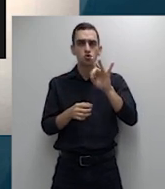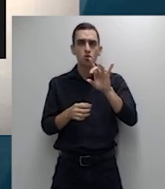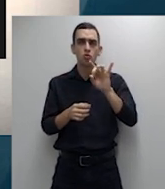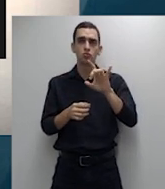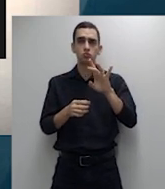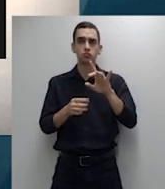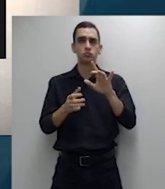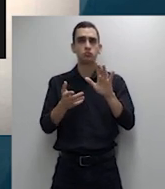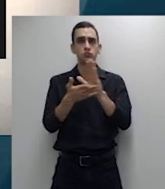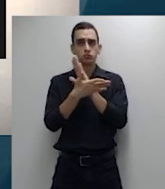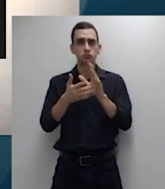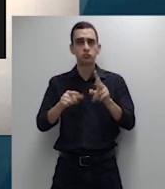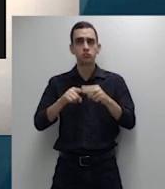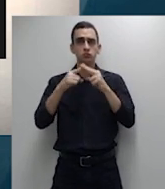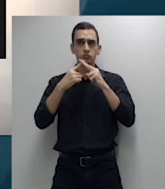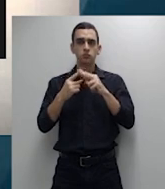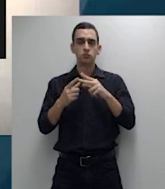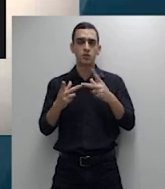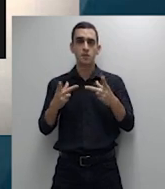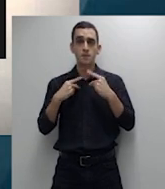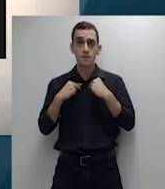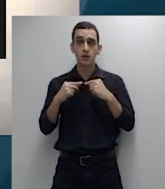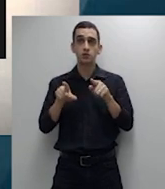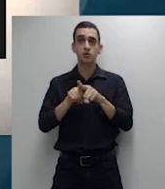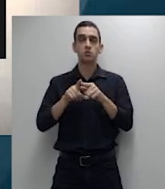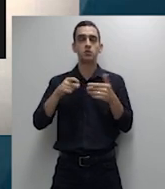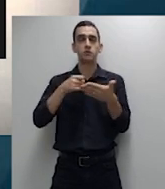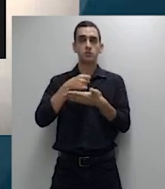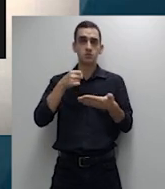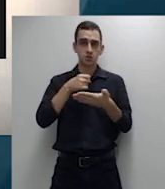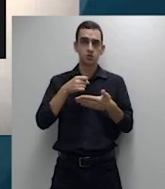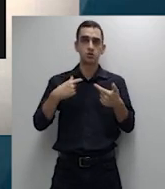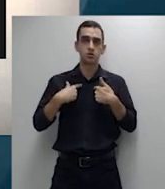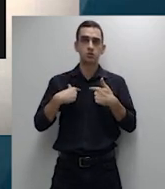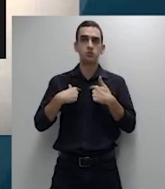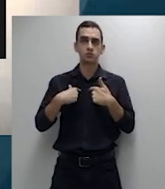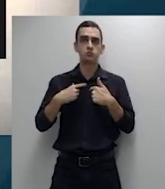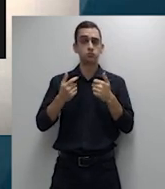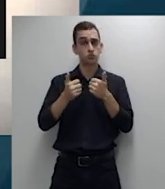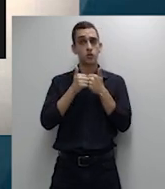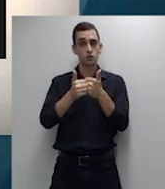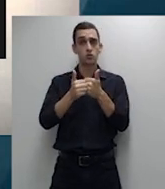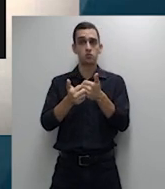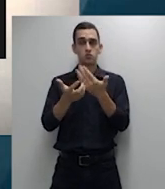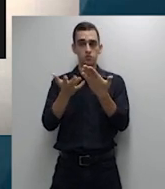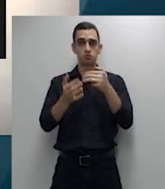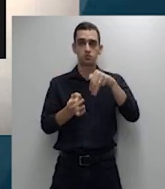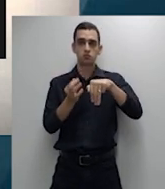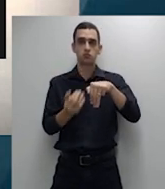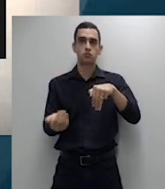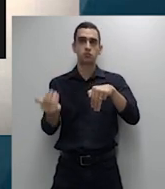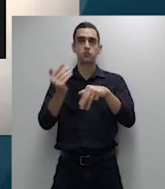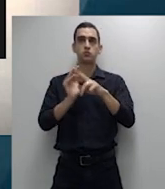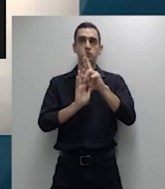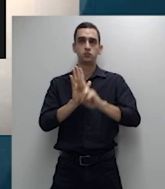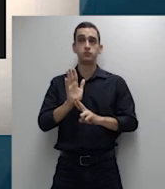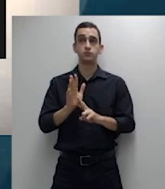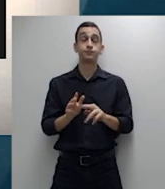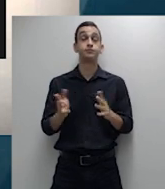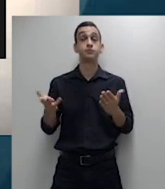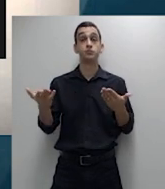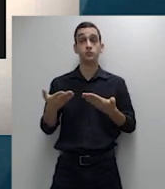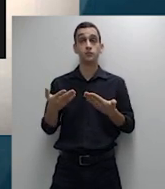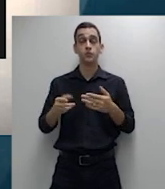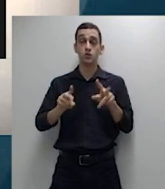ressalva quanto volto a dizer a a fundamentação e no que diz respeito à zona horária